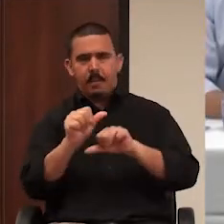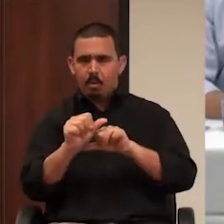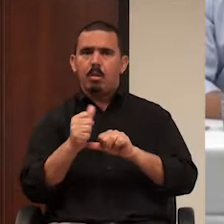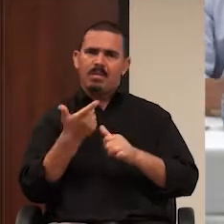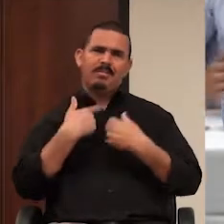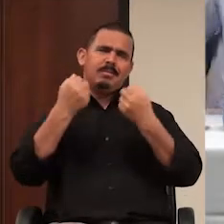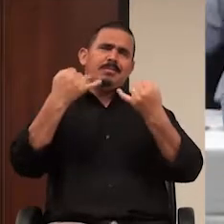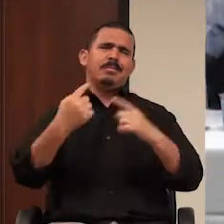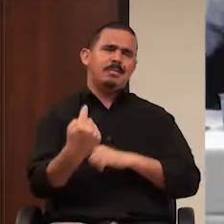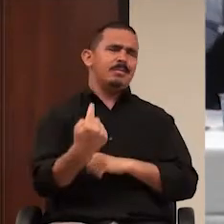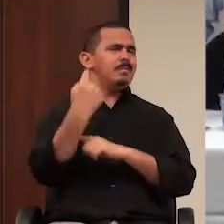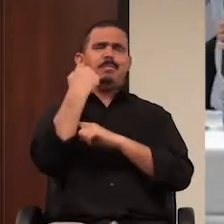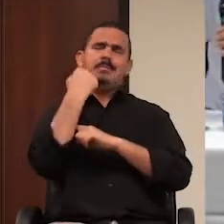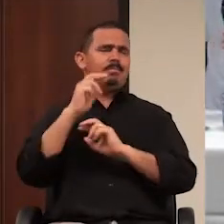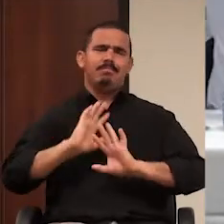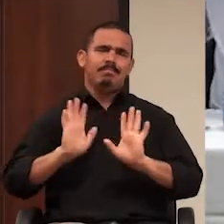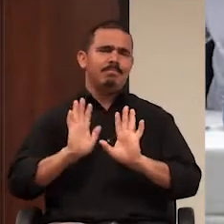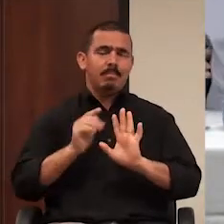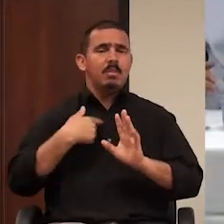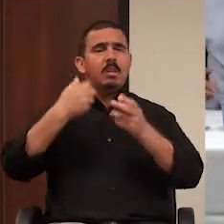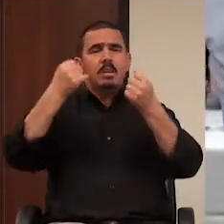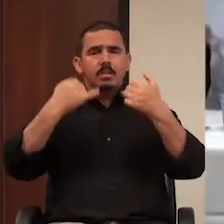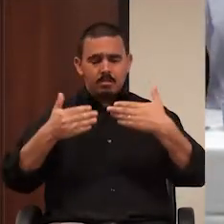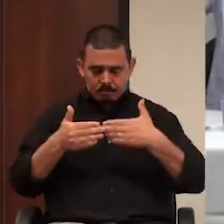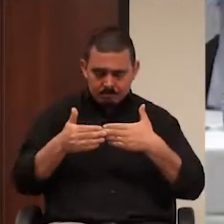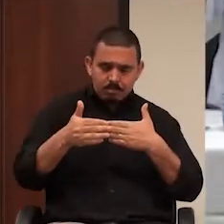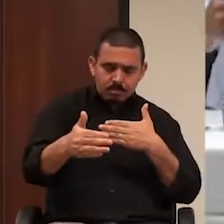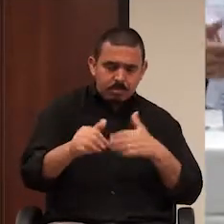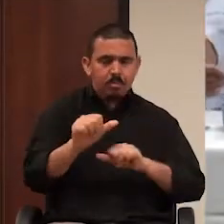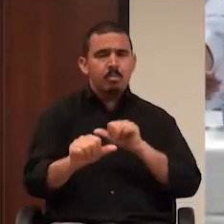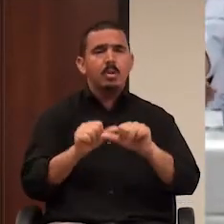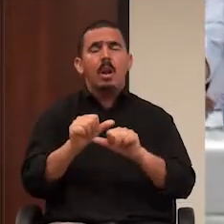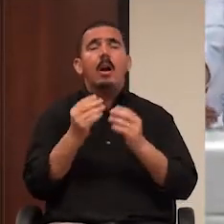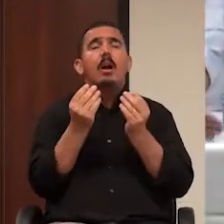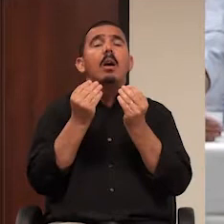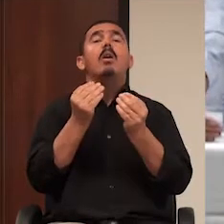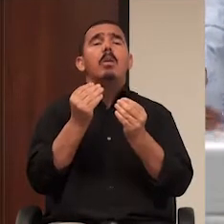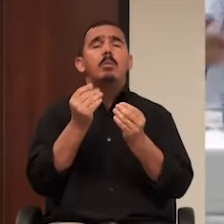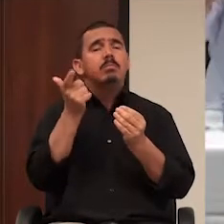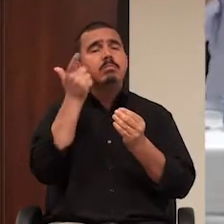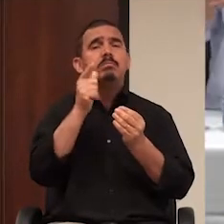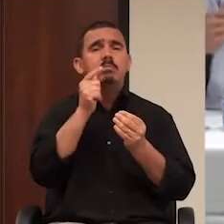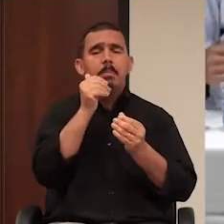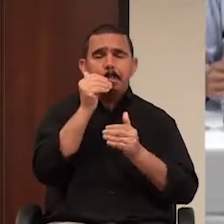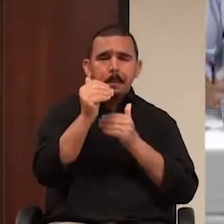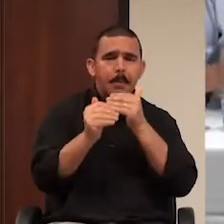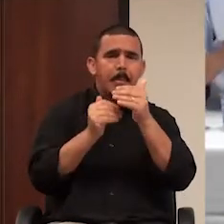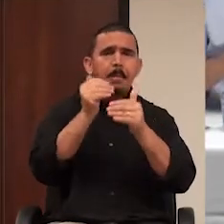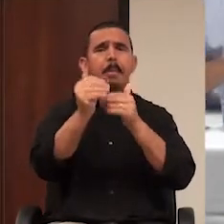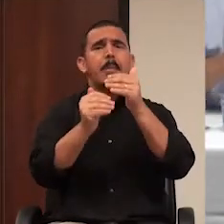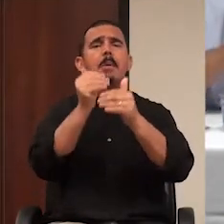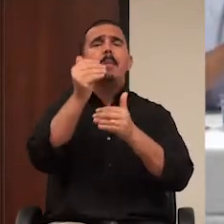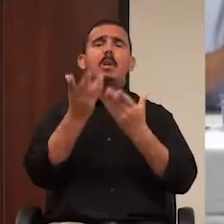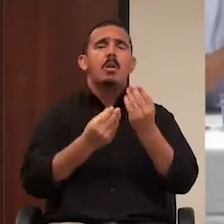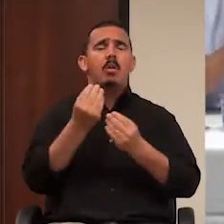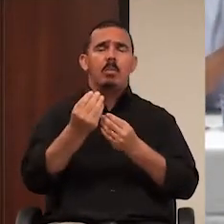as alterações, do meu ponto de vista, onde a gente poderia chegar com o processo de curatela?